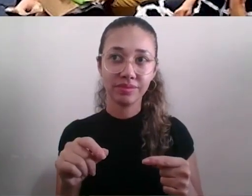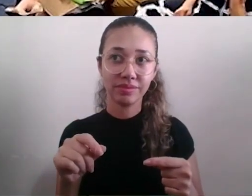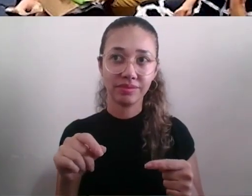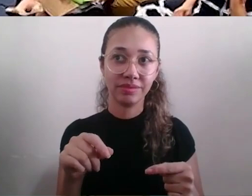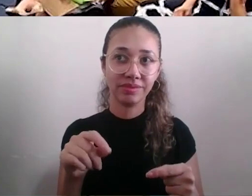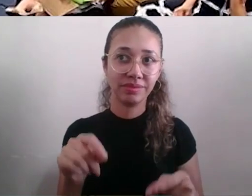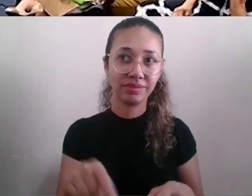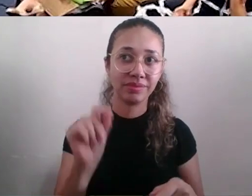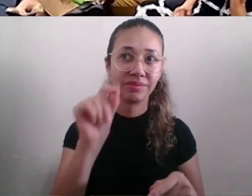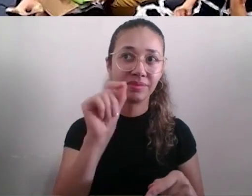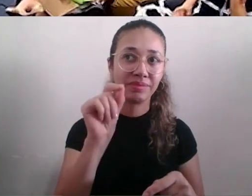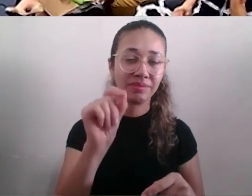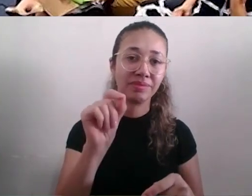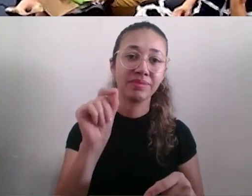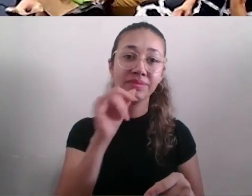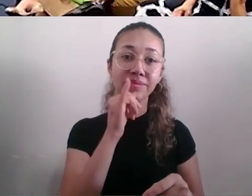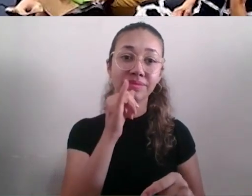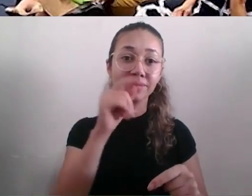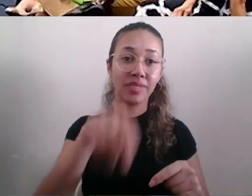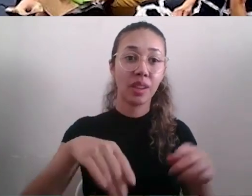exemplo, não é sobre o crime.